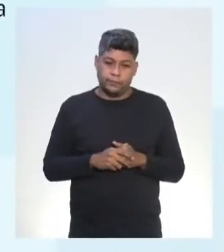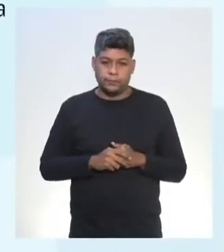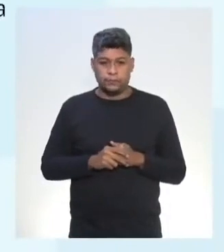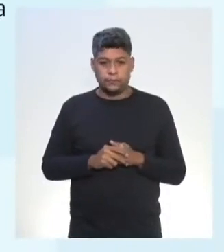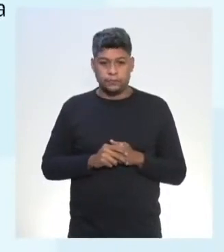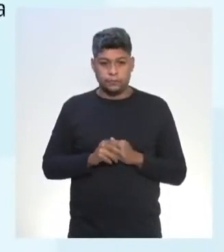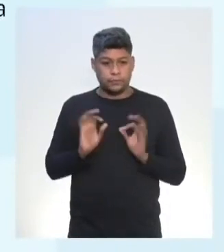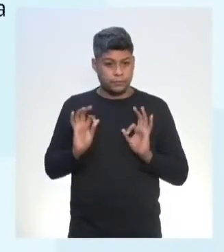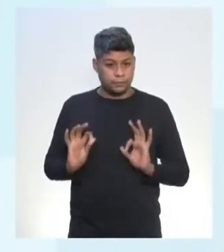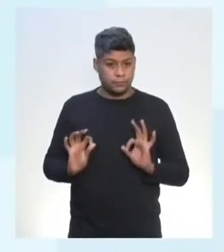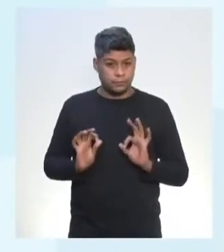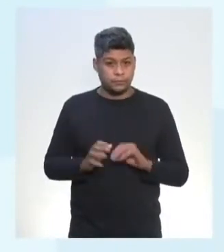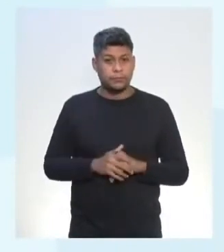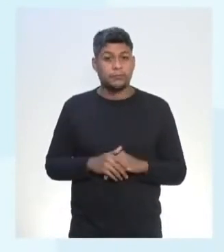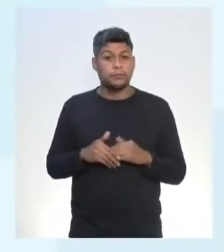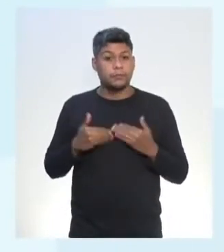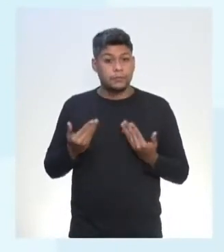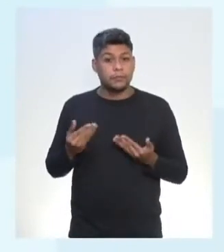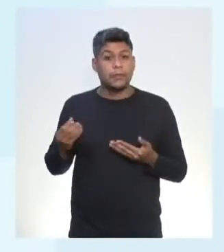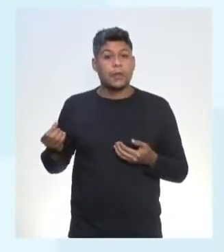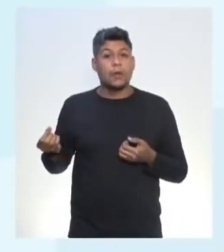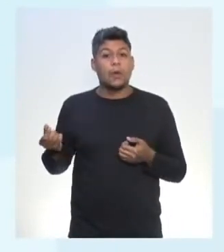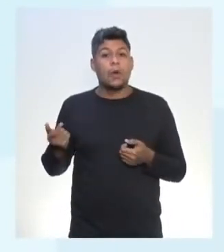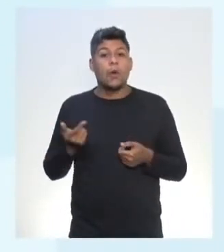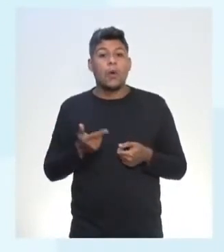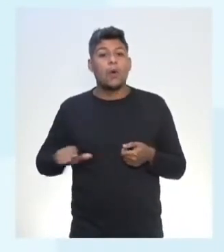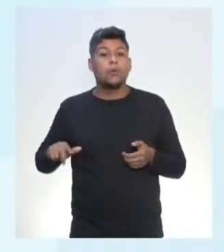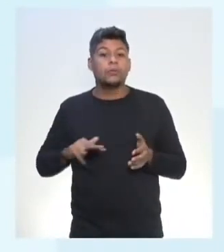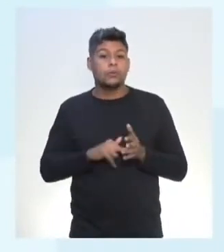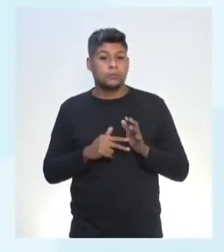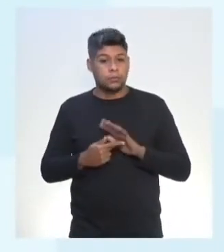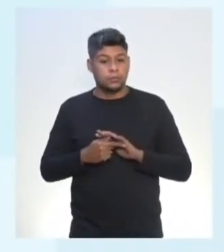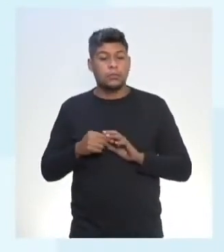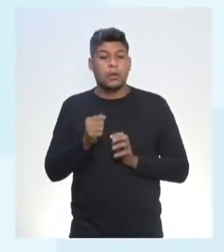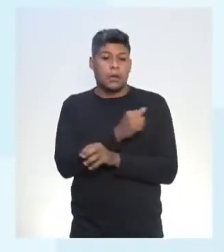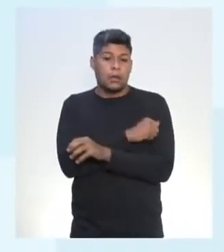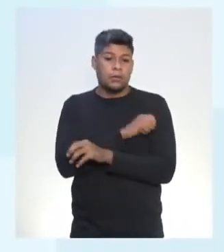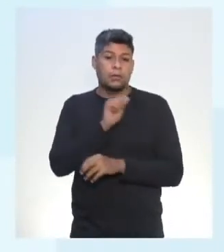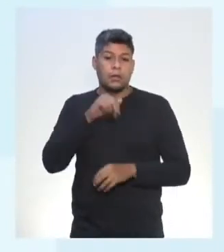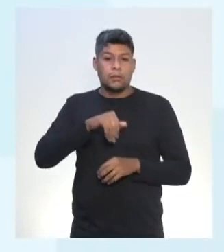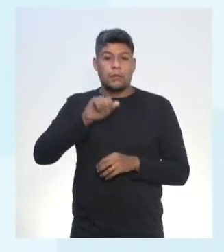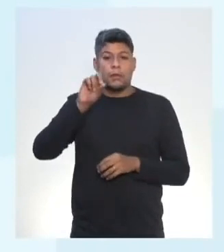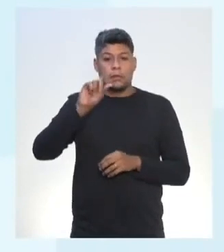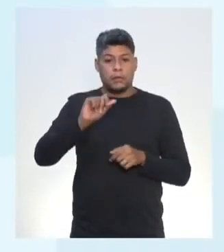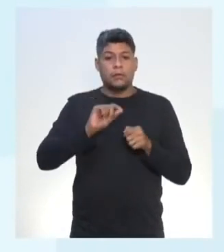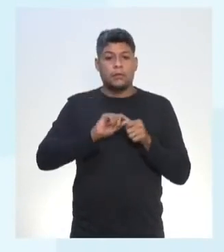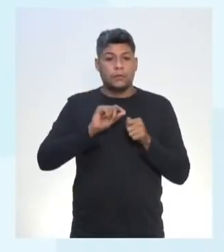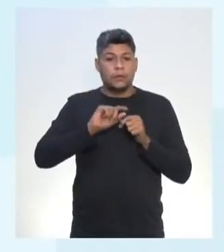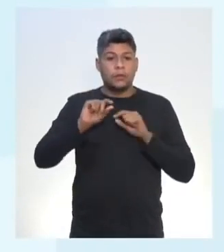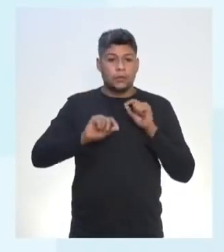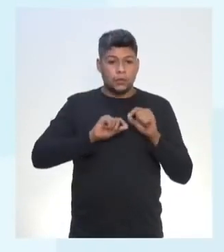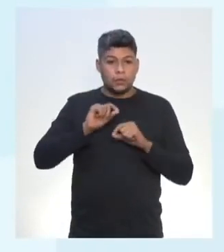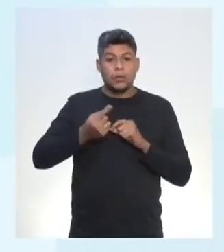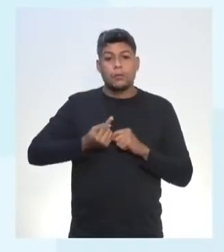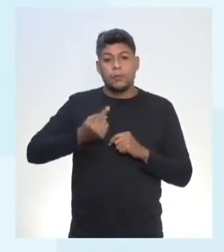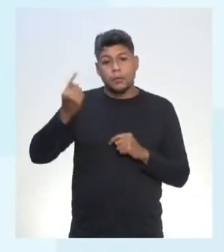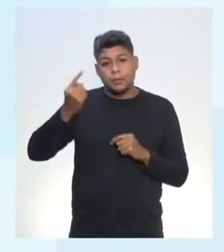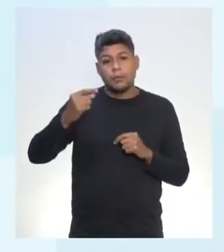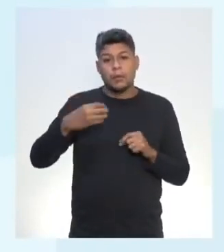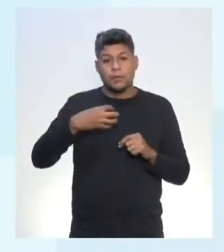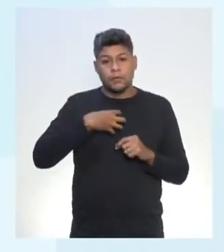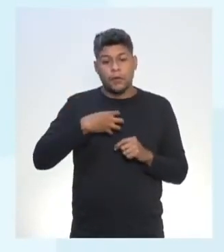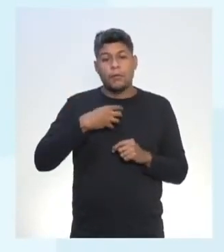0,25, certo? E aí, a outra representação, como a aluna Amanda fez, eu também faria desse jeito. Você primeiro coloca na forma